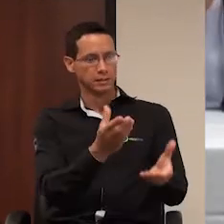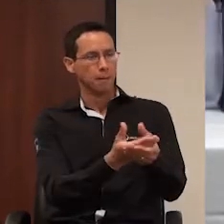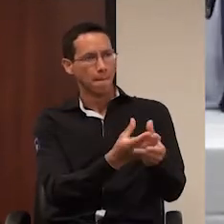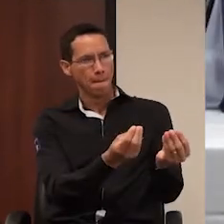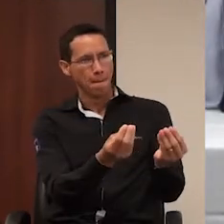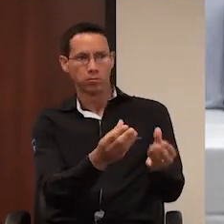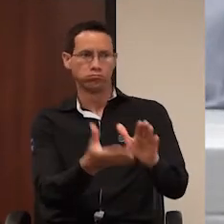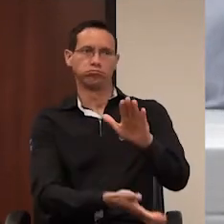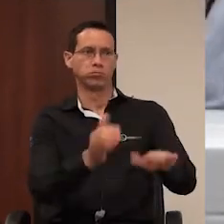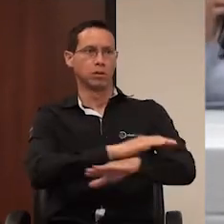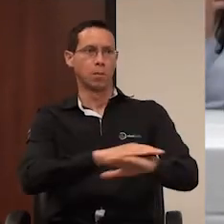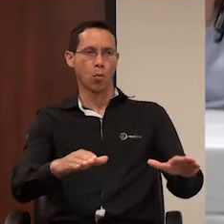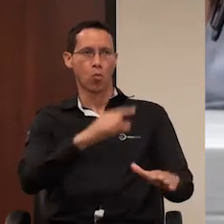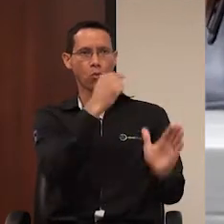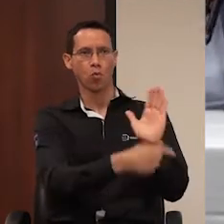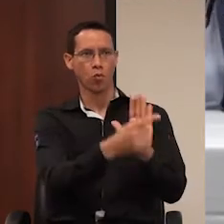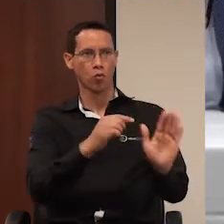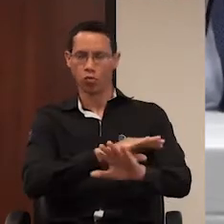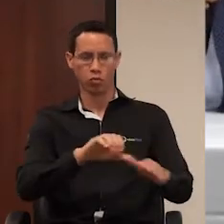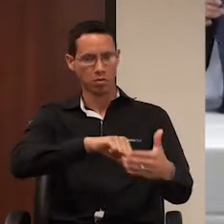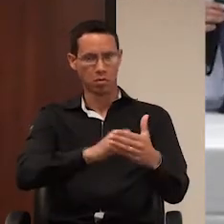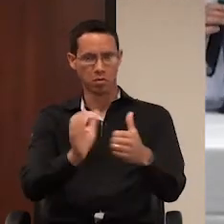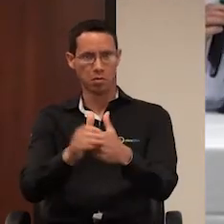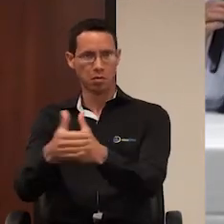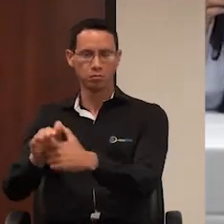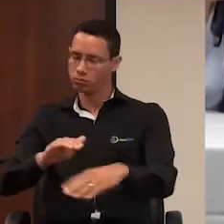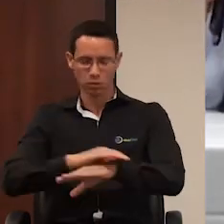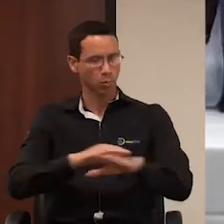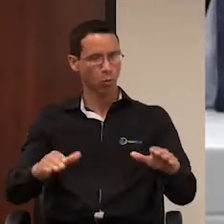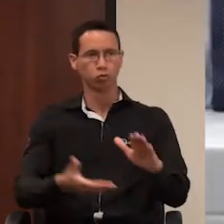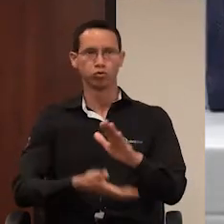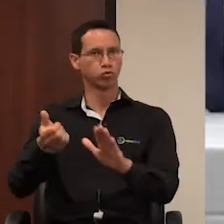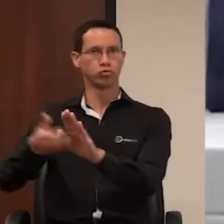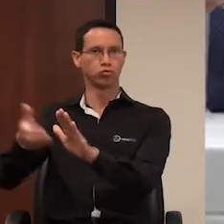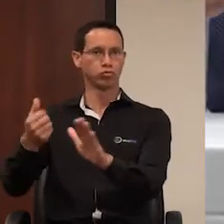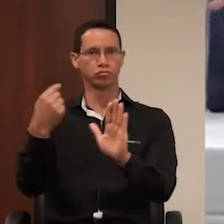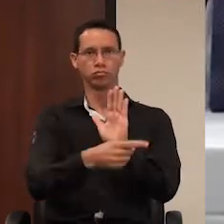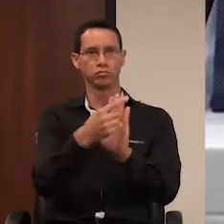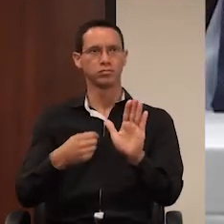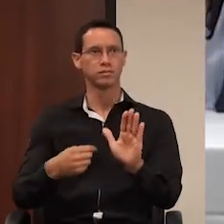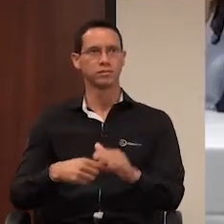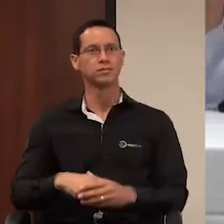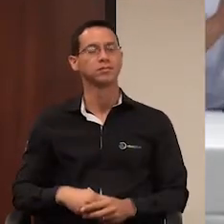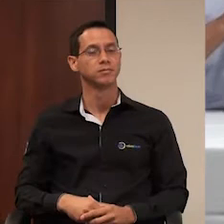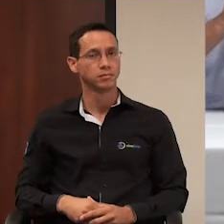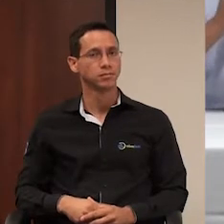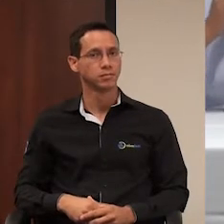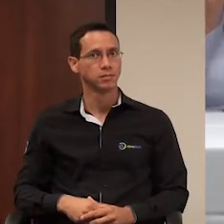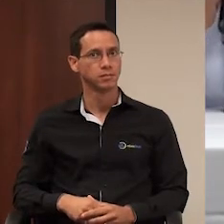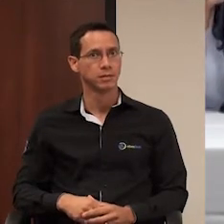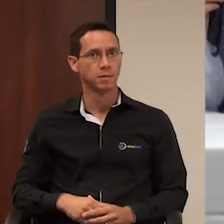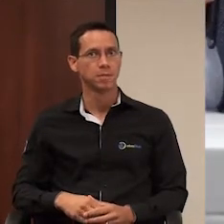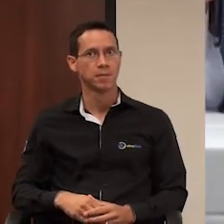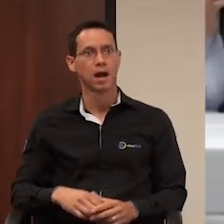tribunal falou, não, calma, tudo bem, houve uma mudança muito grande, mas ainda dá para ter aquela tomada de decisão